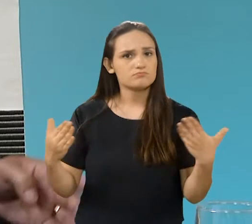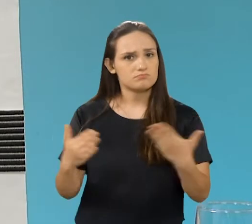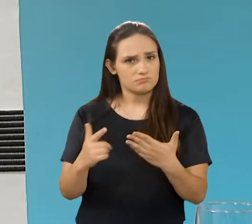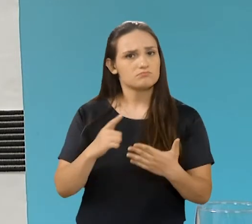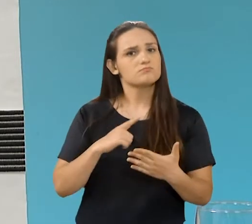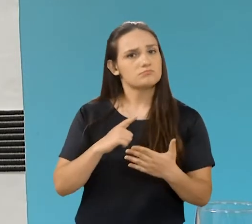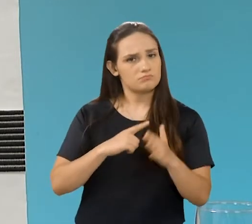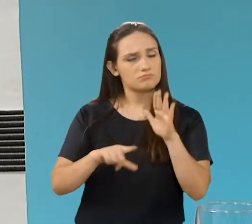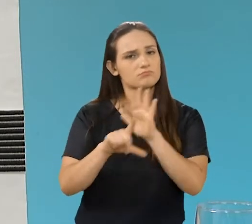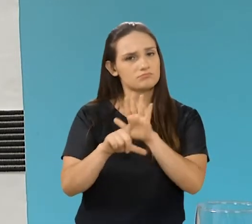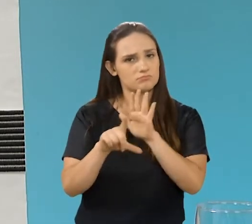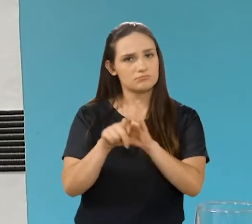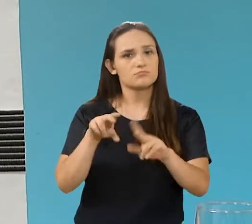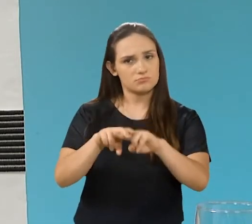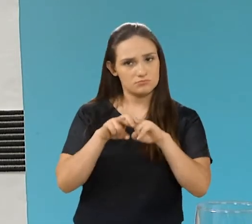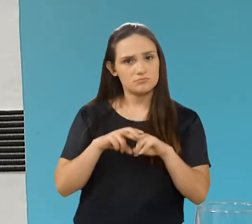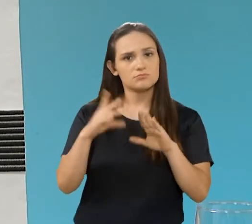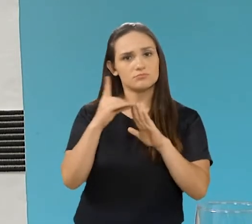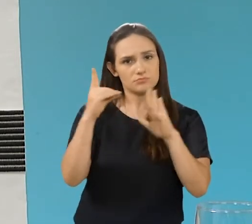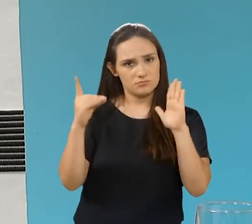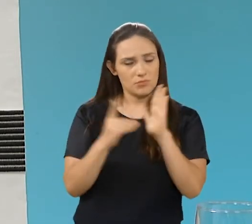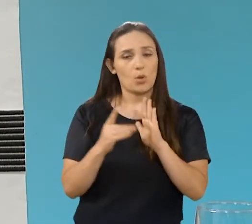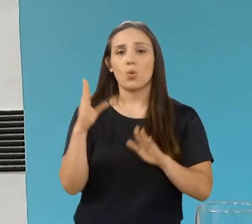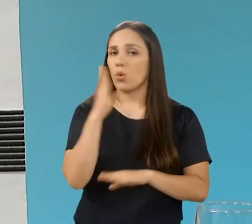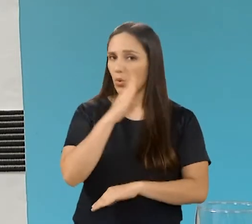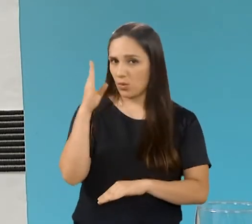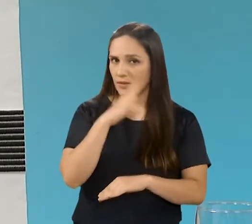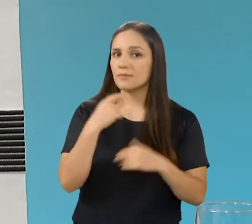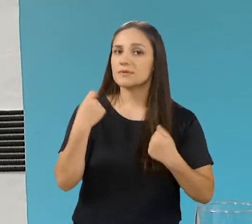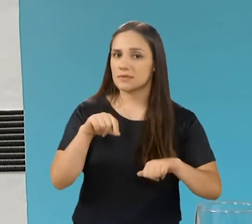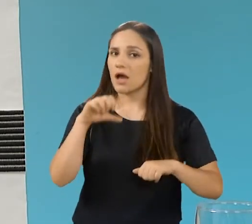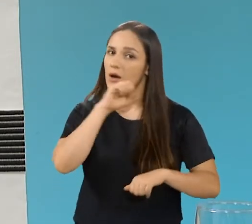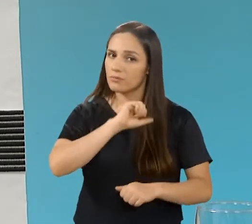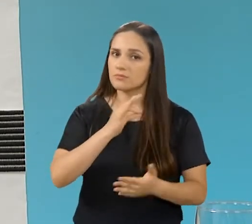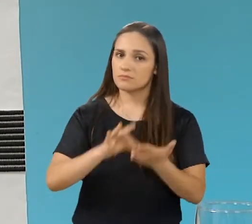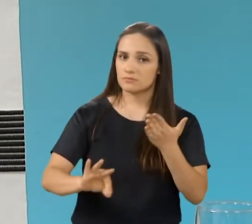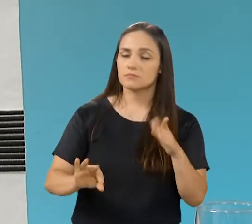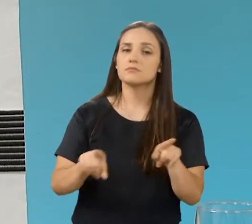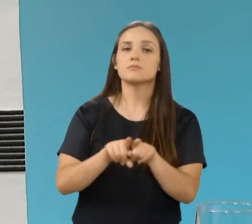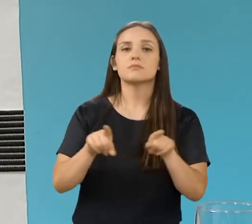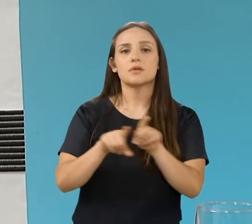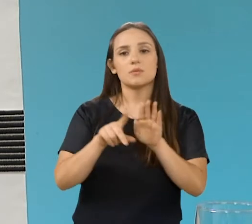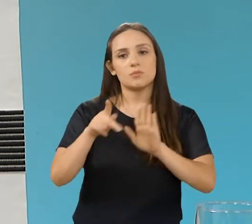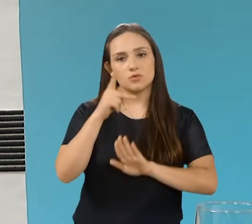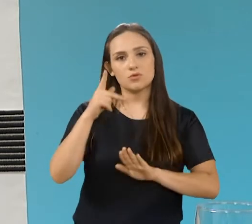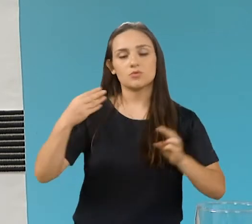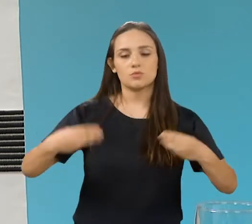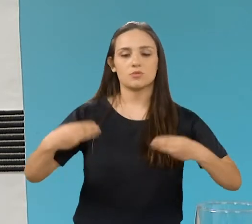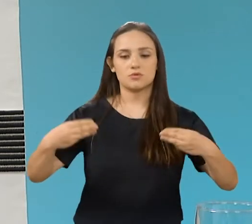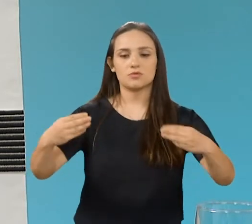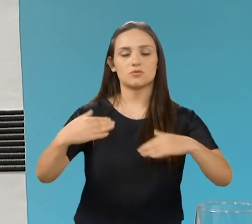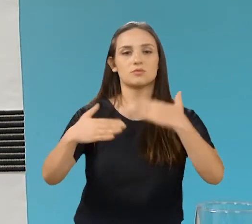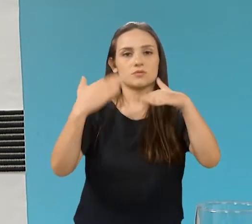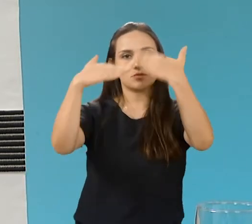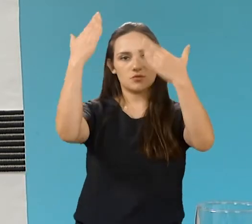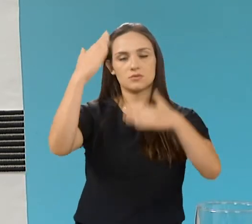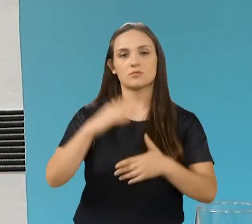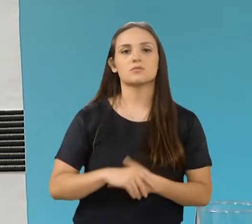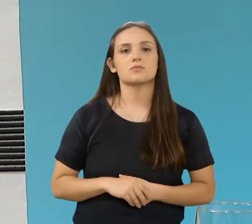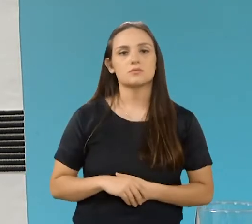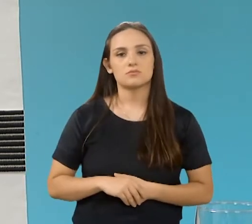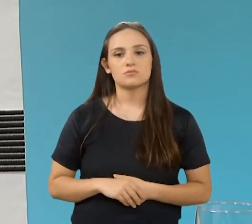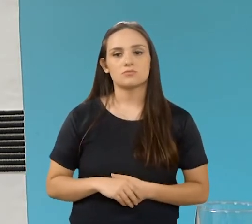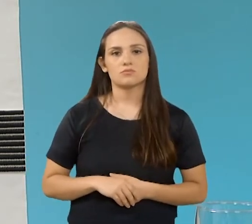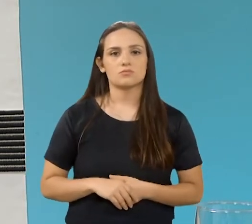a importância do decreto de emergência, de situação de emergência, a portaria do ministro do Desenvolvimento Regional, Rogério